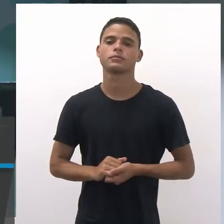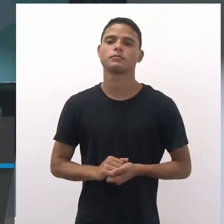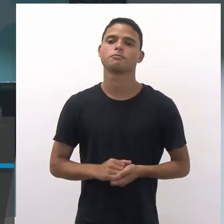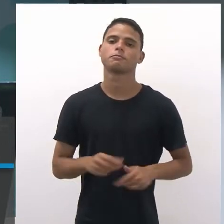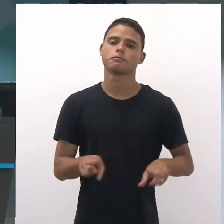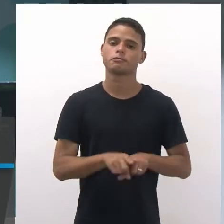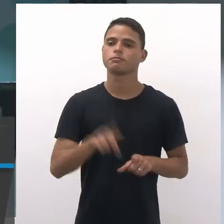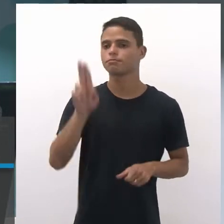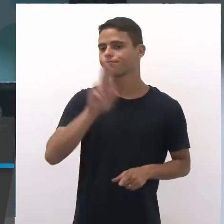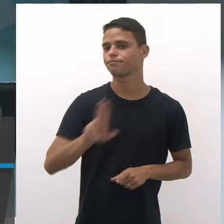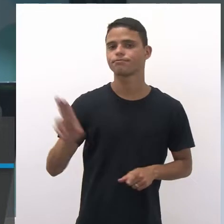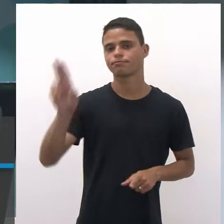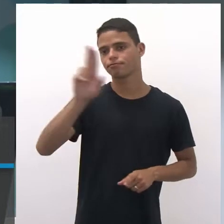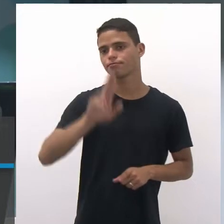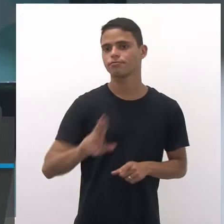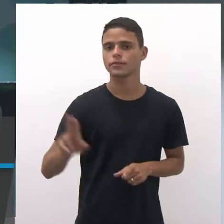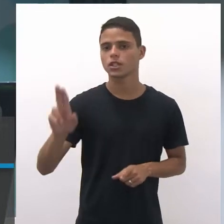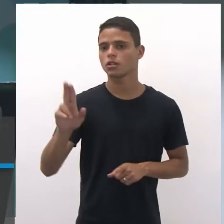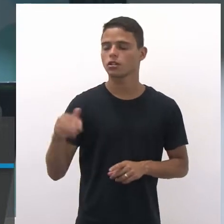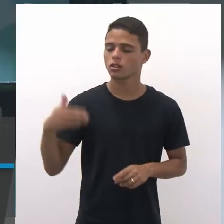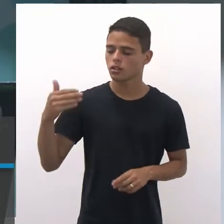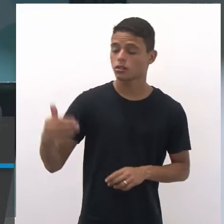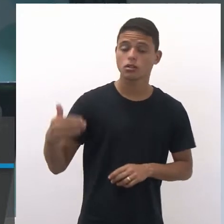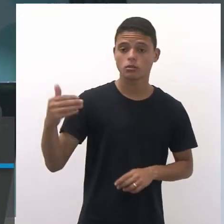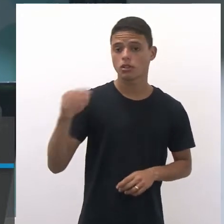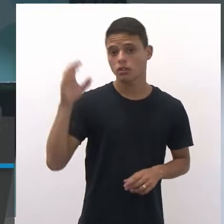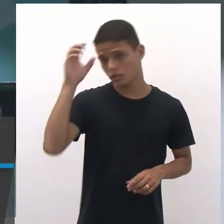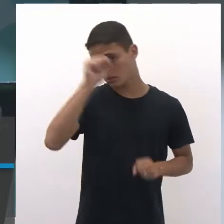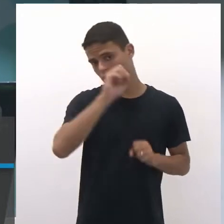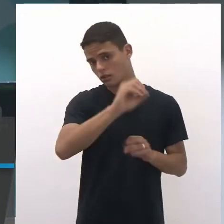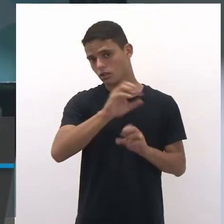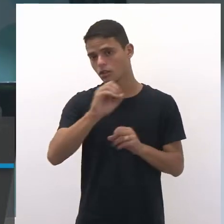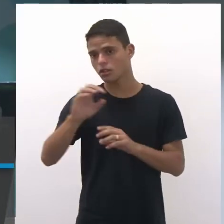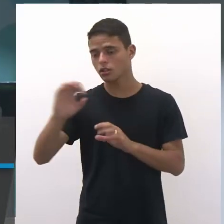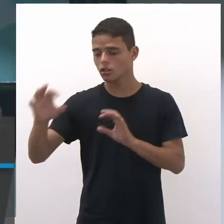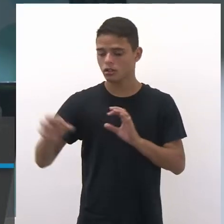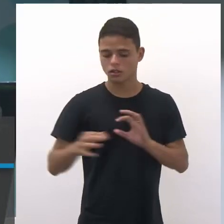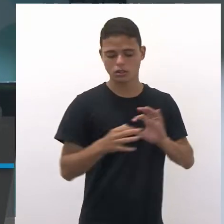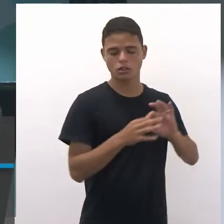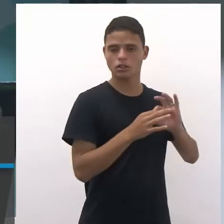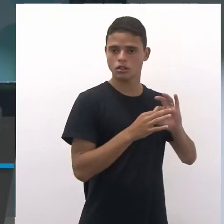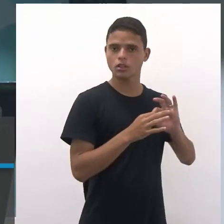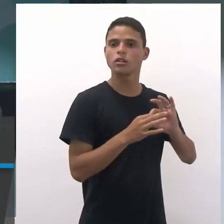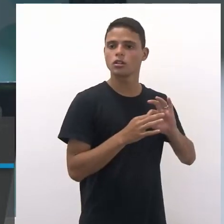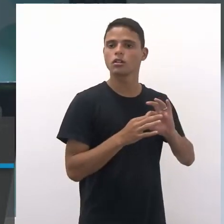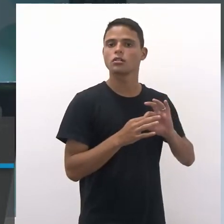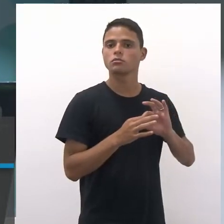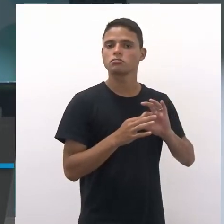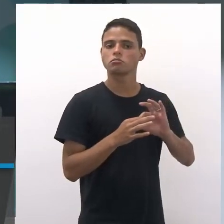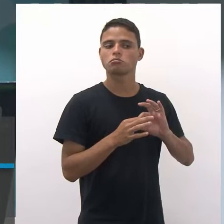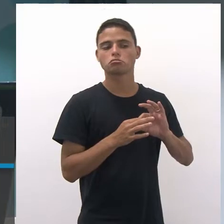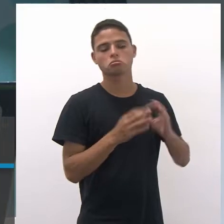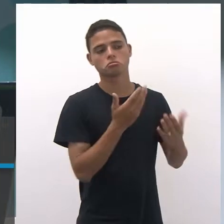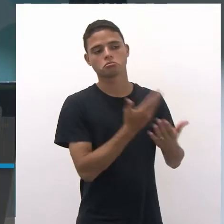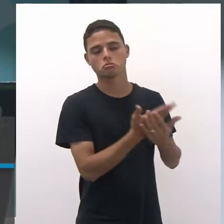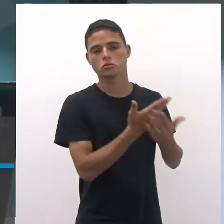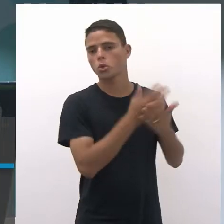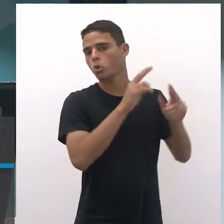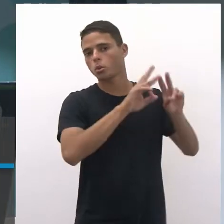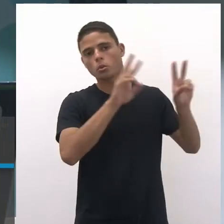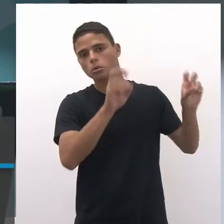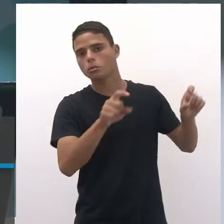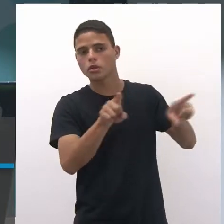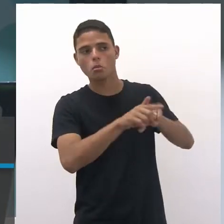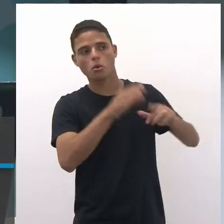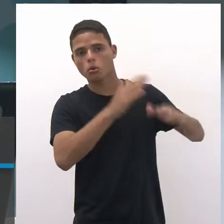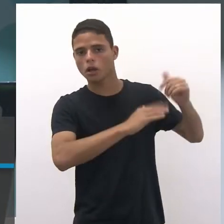utiliza, às vezes, muito deles no processo de ensino-aprendizagem porque a gente quer associar, relacionar a um determinado conteúdo e a aprendizagem de uma